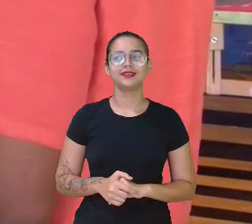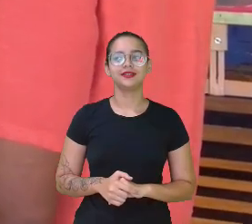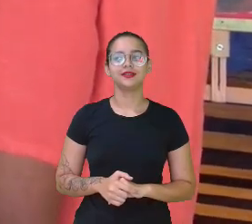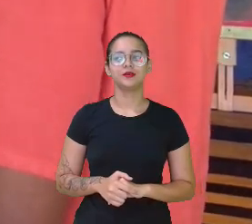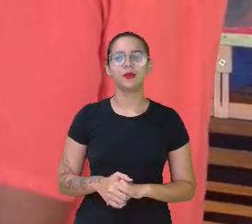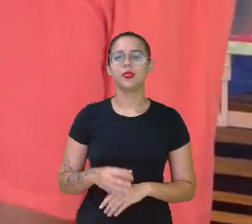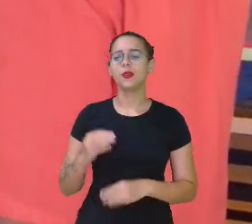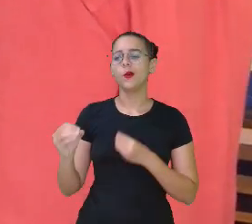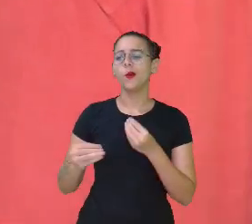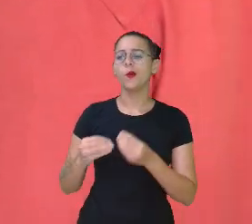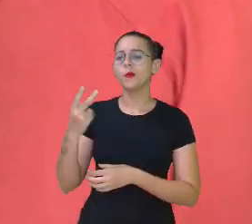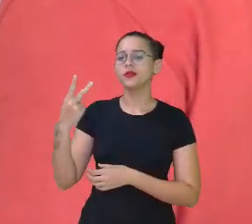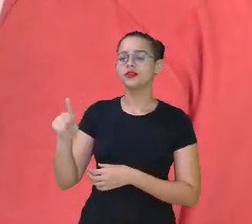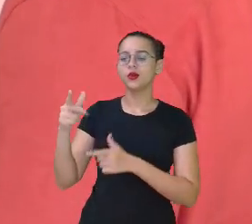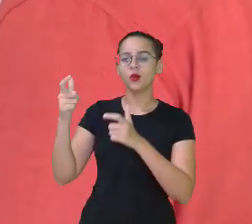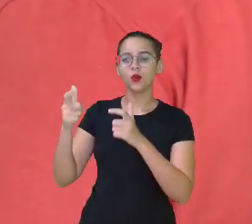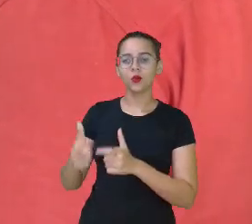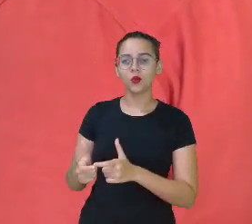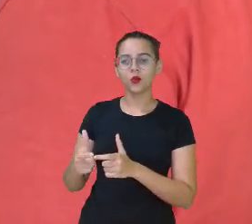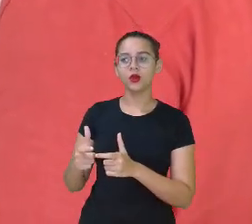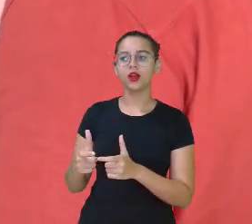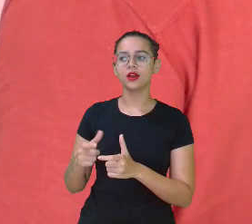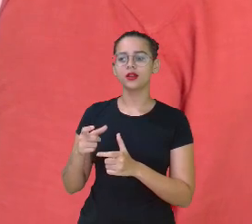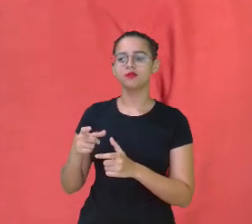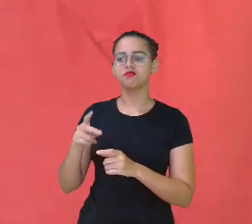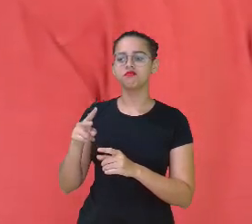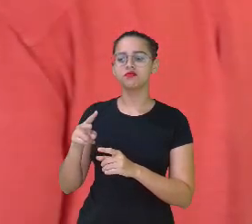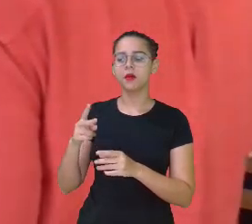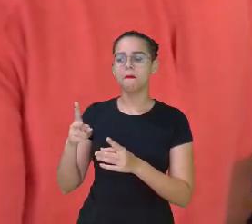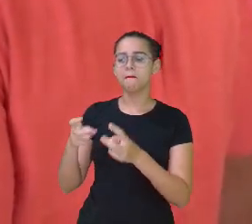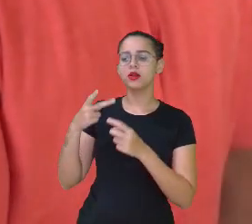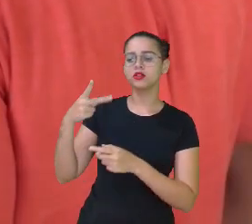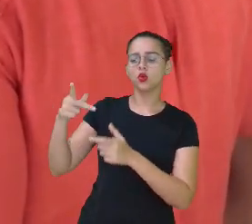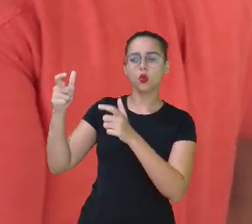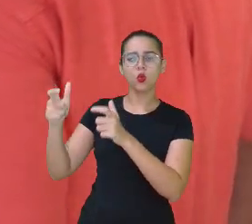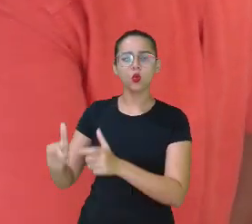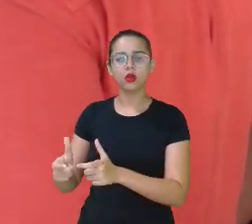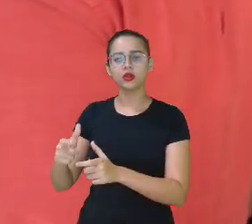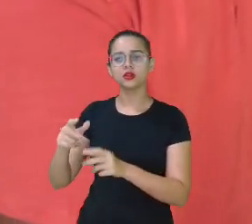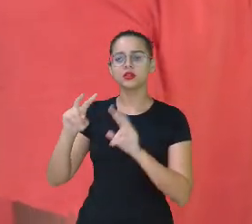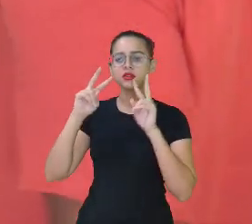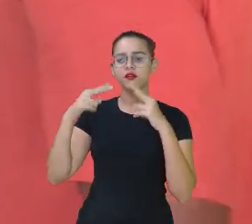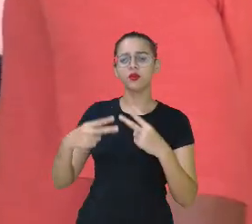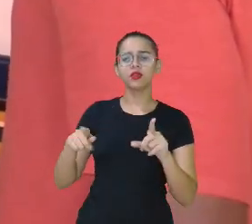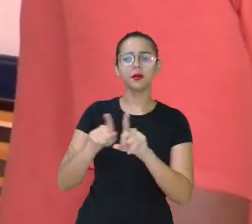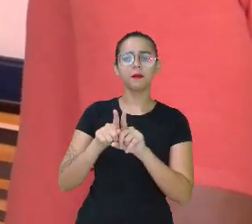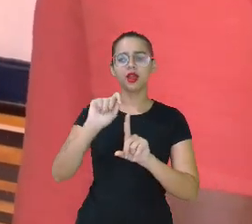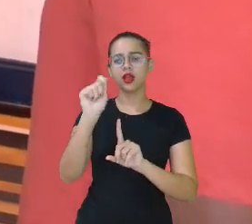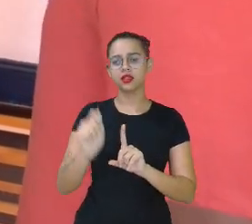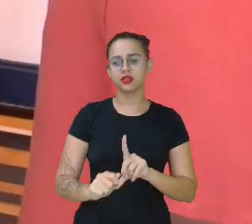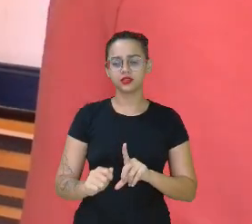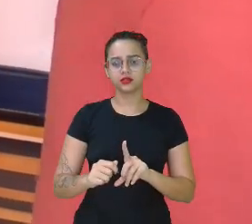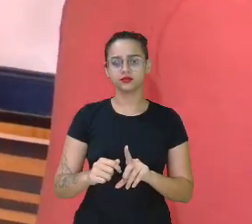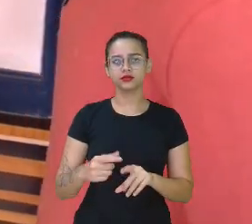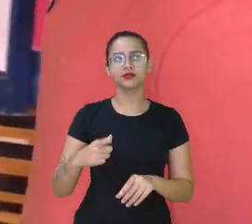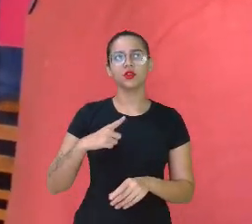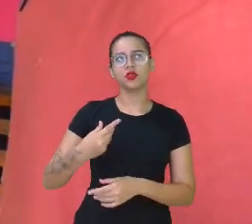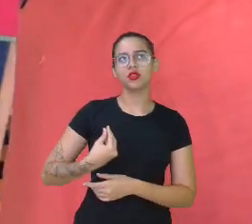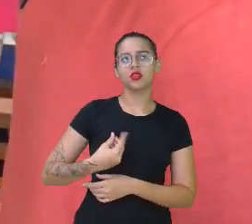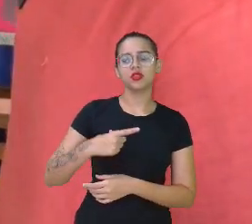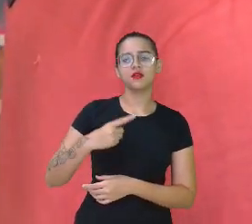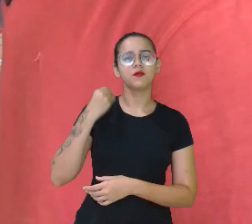Como o teu lugar, né? Tu te percebendo no teu lugar, tu trouxe isso e se viu também como um artista? Eu tive vivências